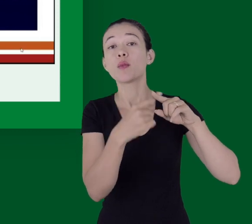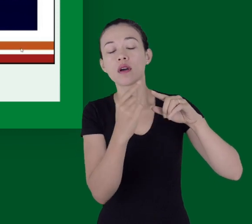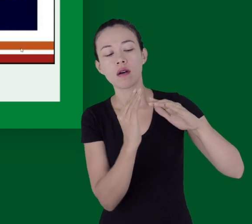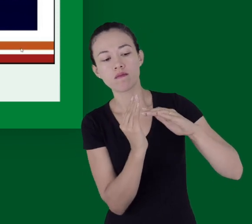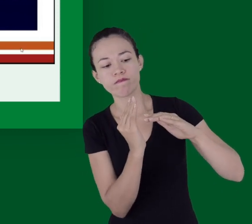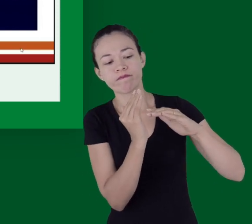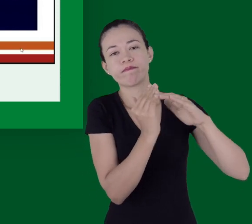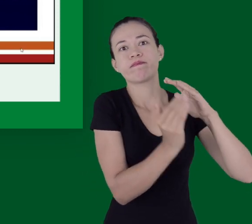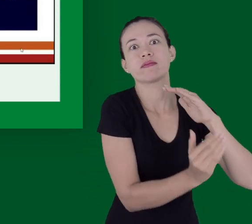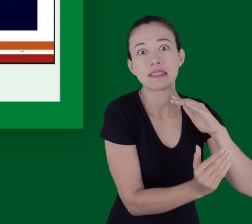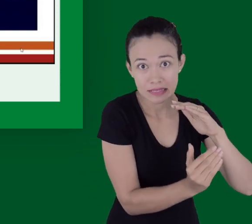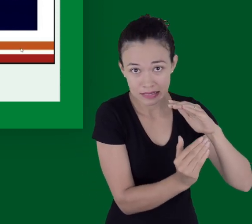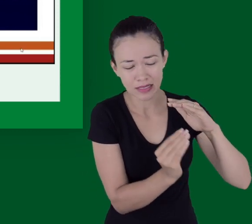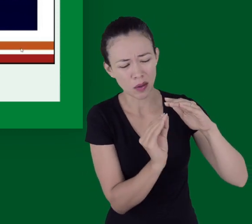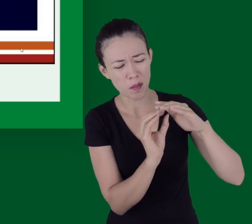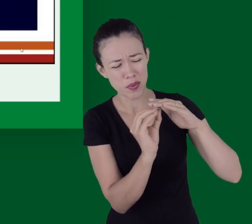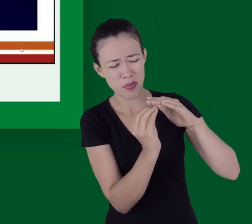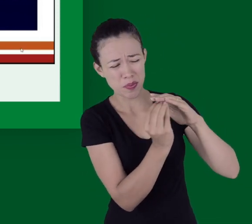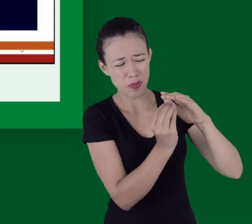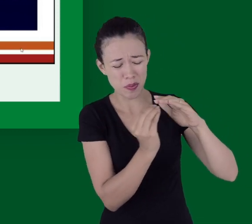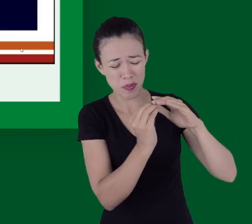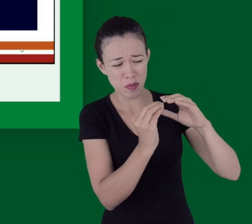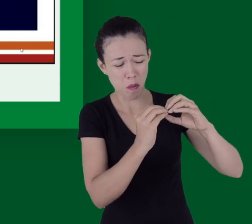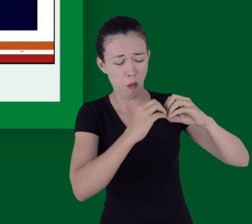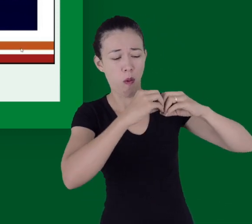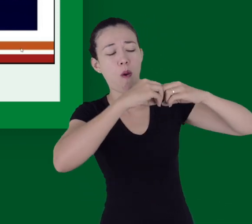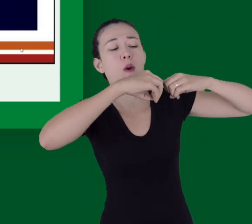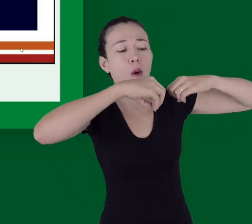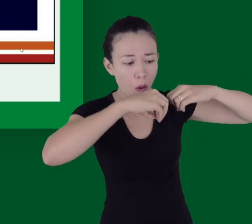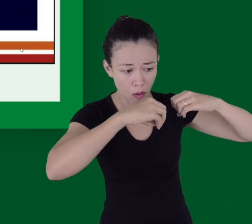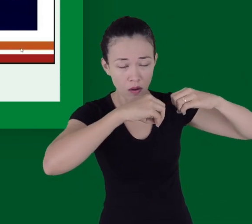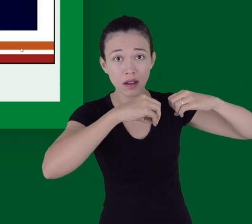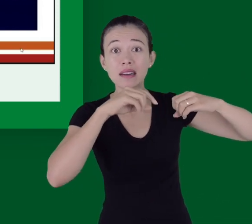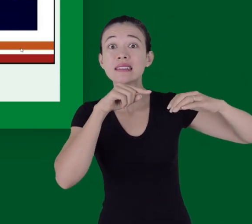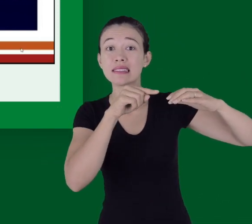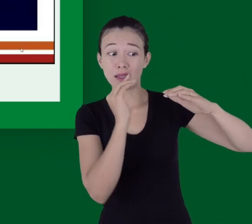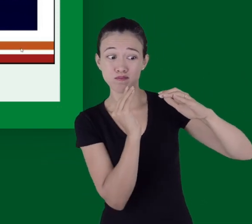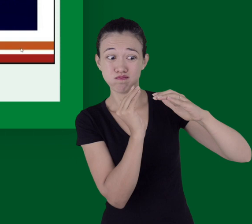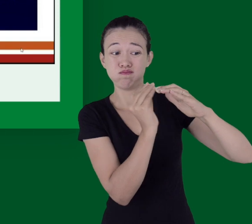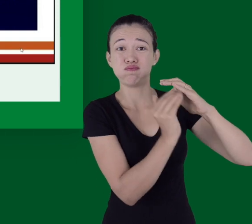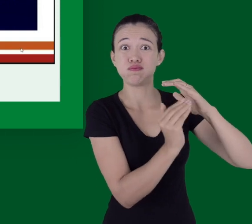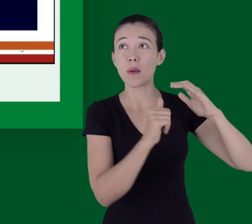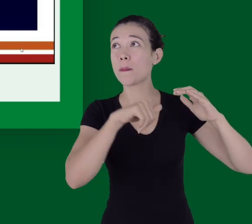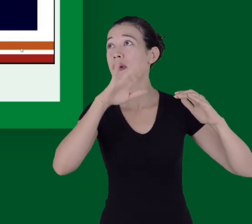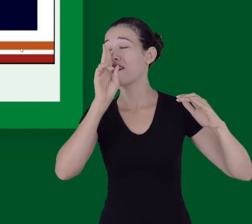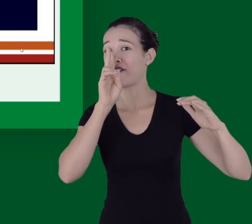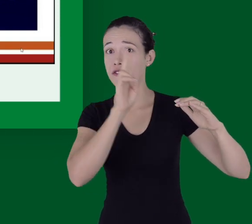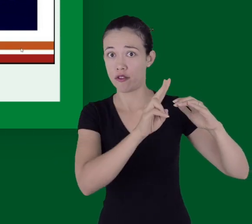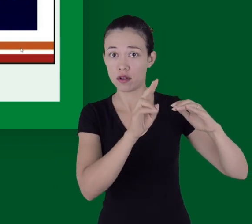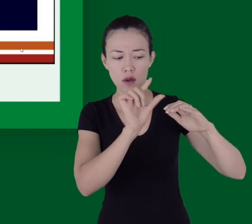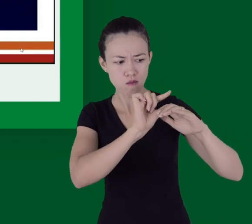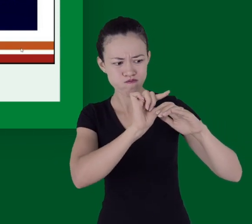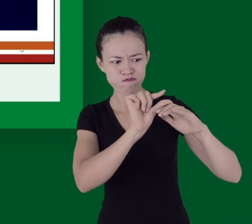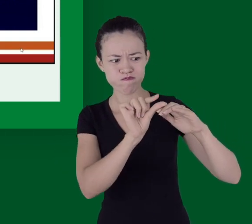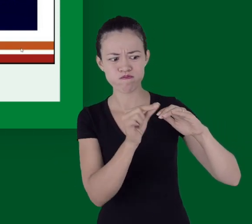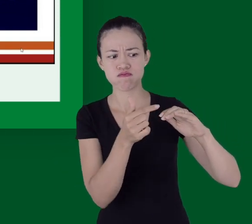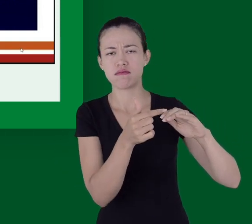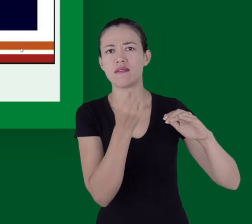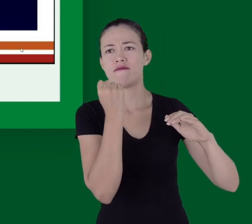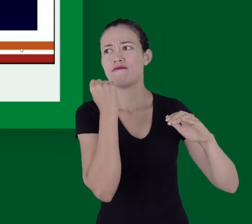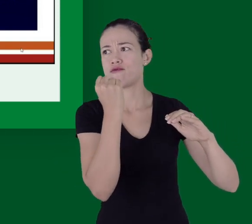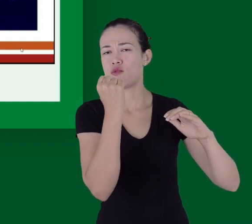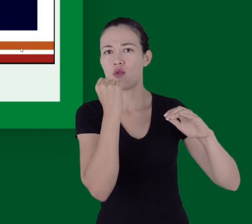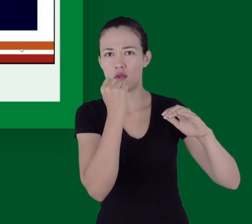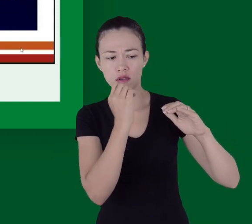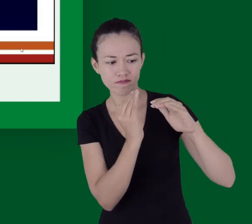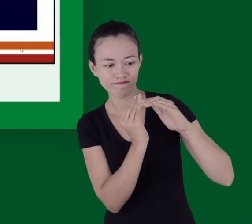começar a coagular para fechar o lumen, vai ter que ser uma lesão muito grande, né? Então, ela tá já dura, uma capa